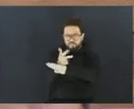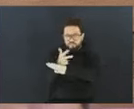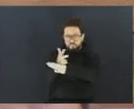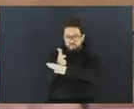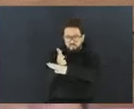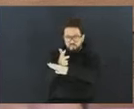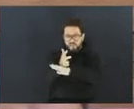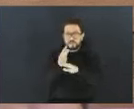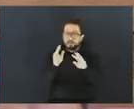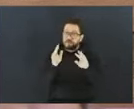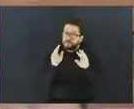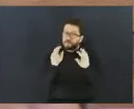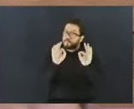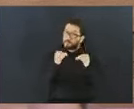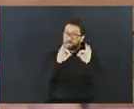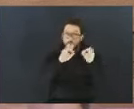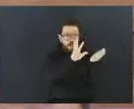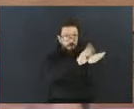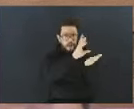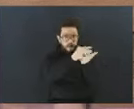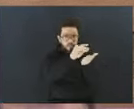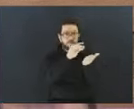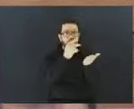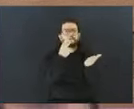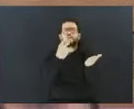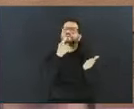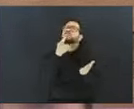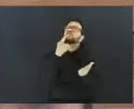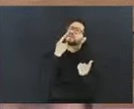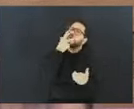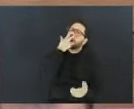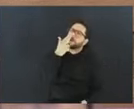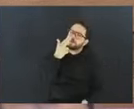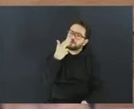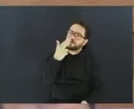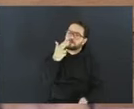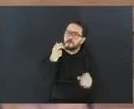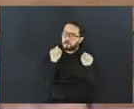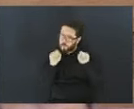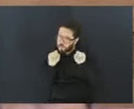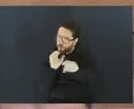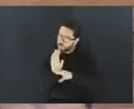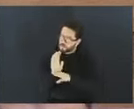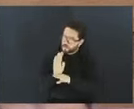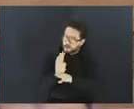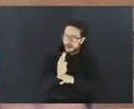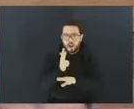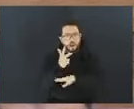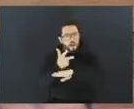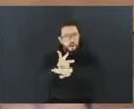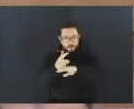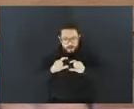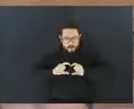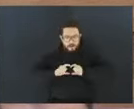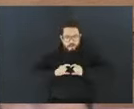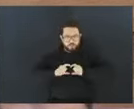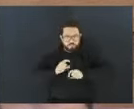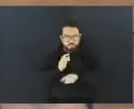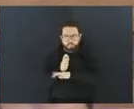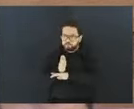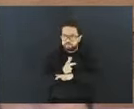irão diminuir, segundo o senhor. O que o senhor acha sobre isso, sobre as câmeras corporais? E a última pergunta, todos os dias